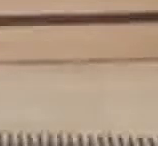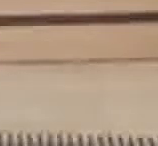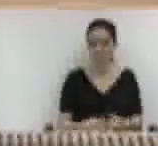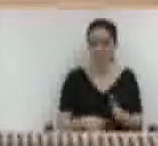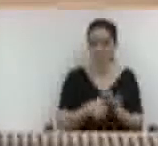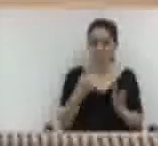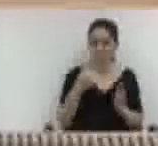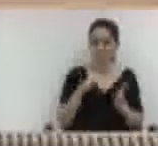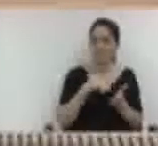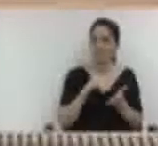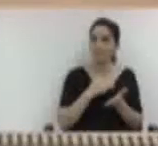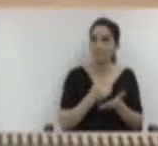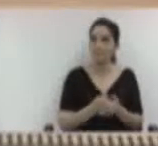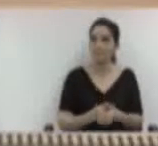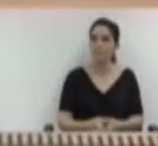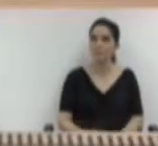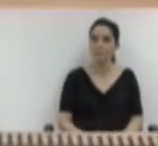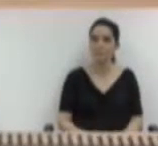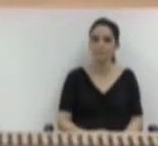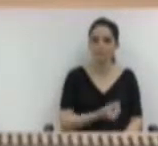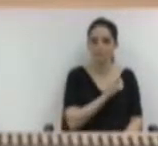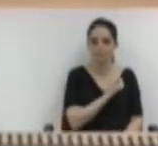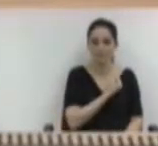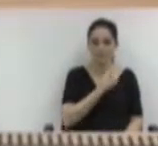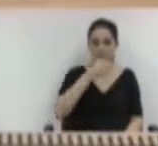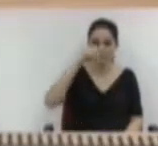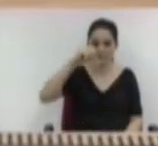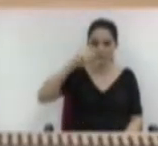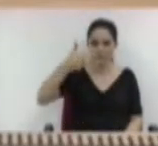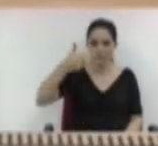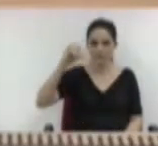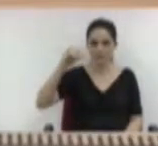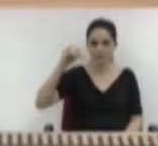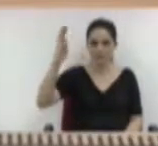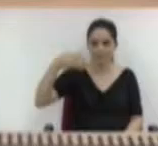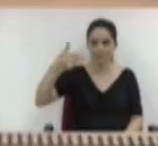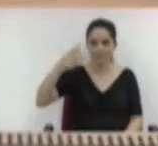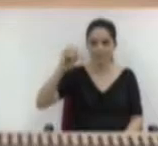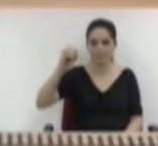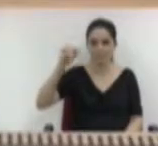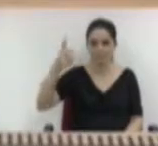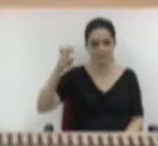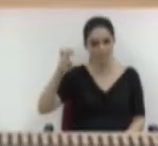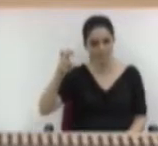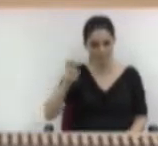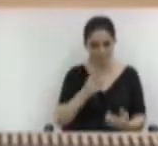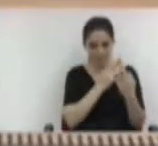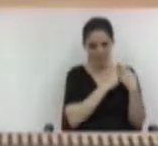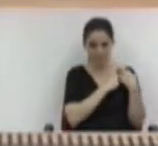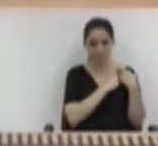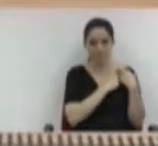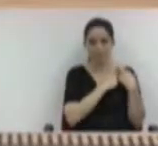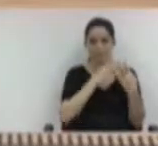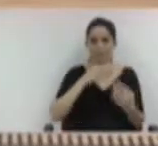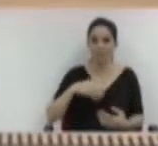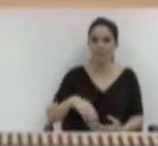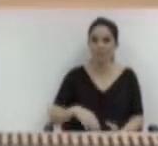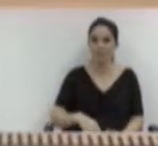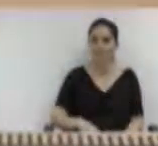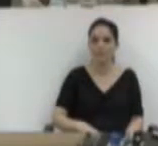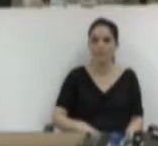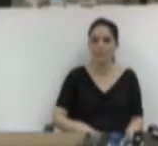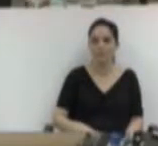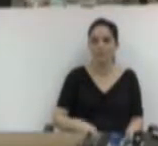primeiro secretário. Requerimento 928/2015. Autor, vereador Toninho Franco.